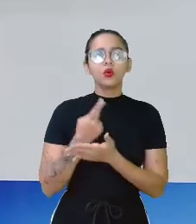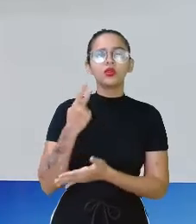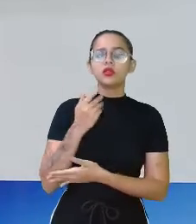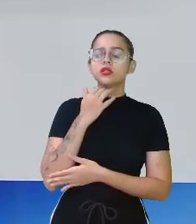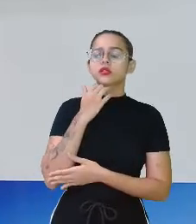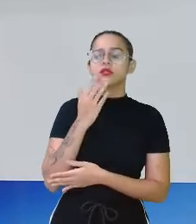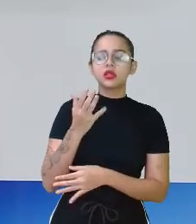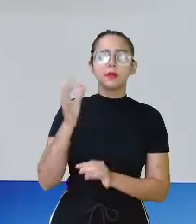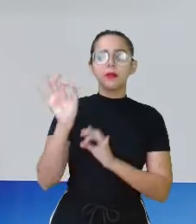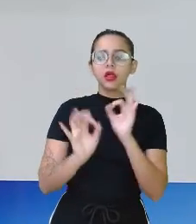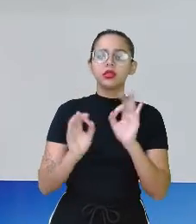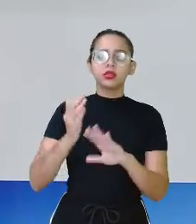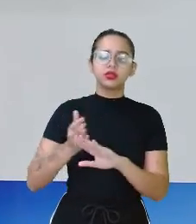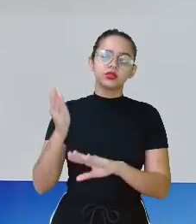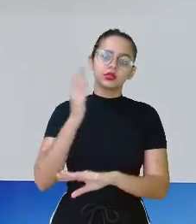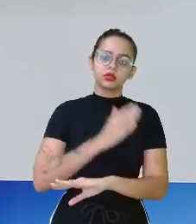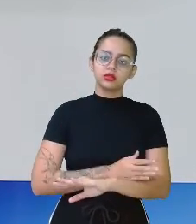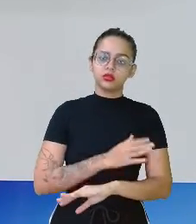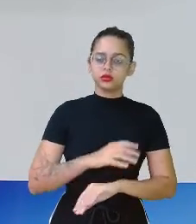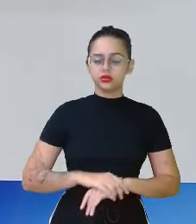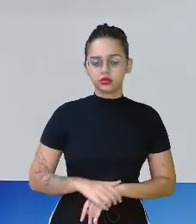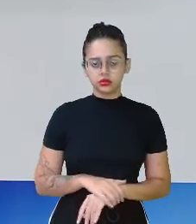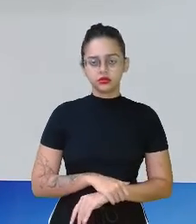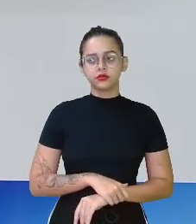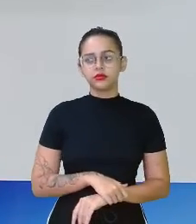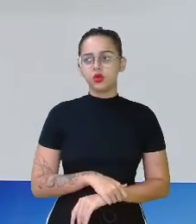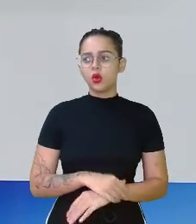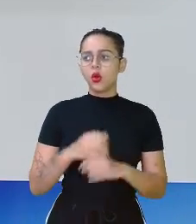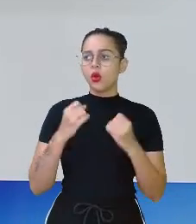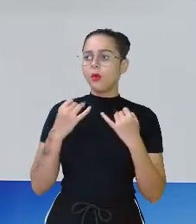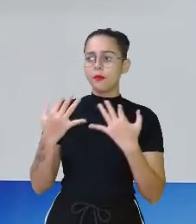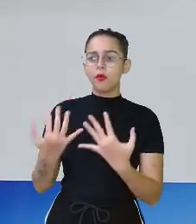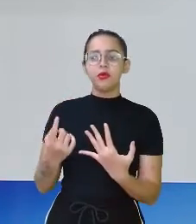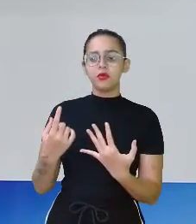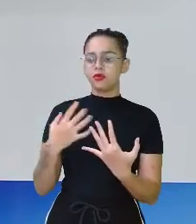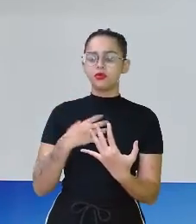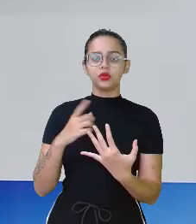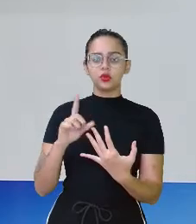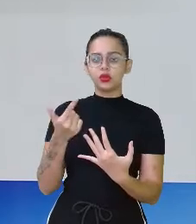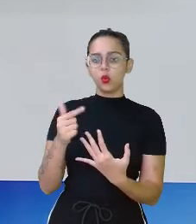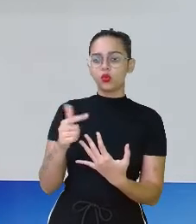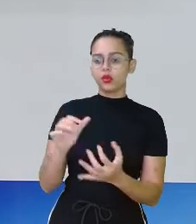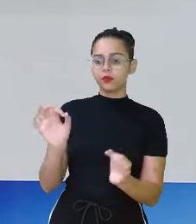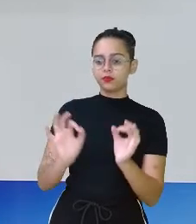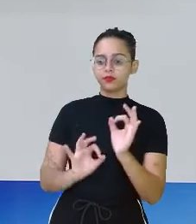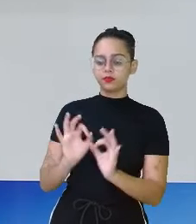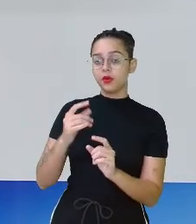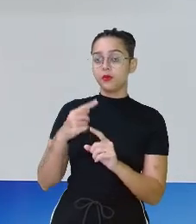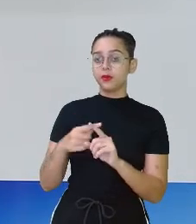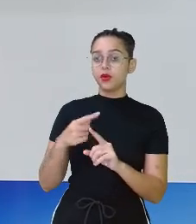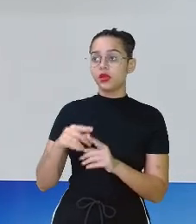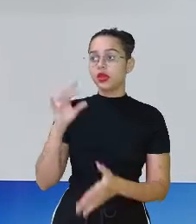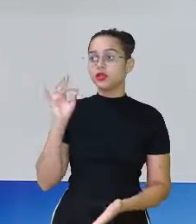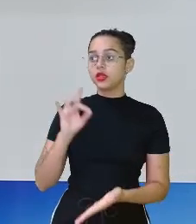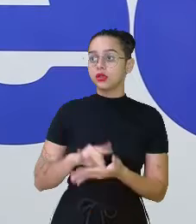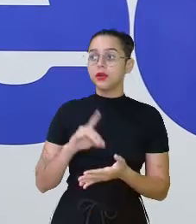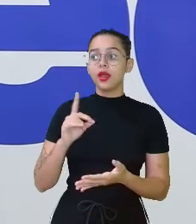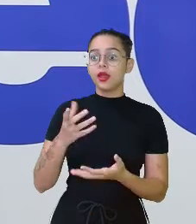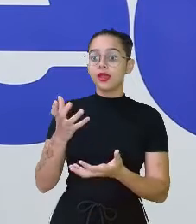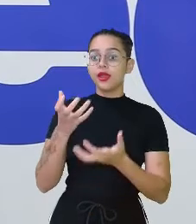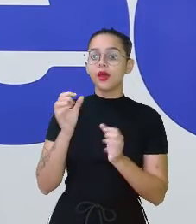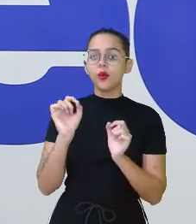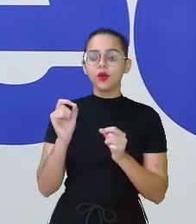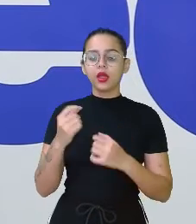sem ser preparado pelo público. O público não está preparado, né? Porque exatamente o que se quer é a